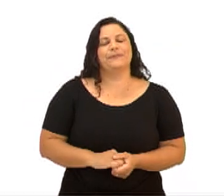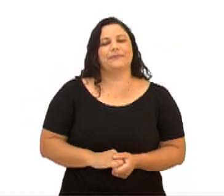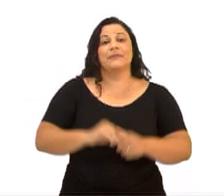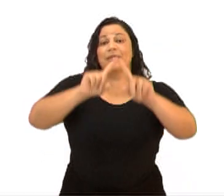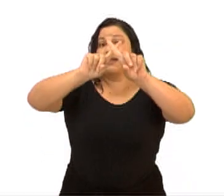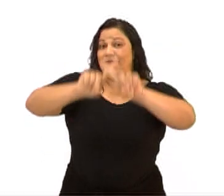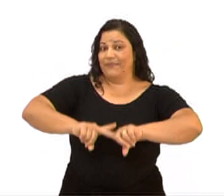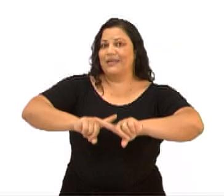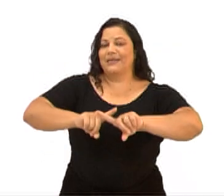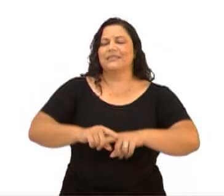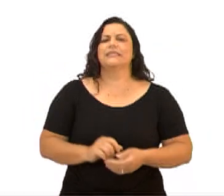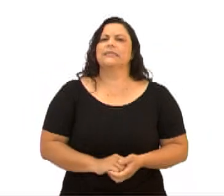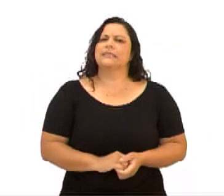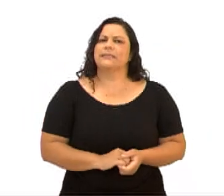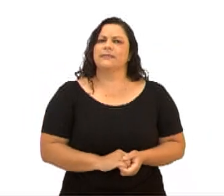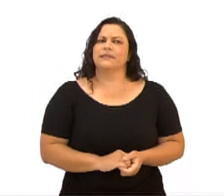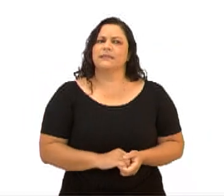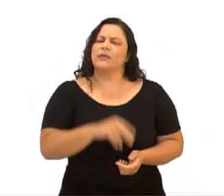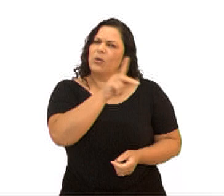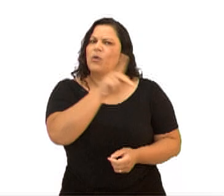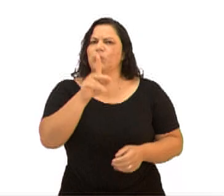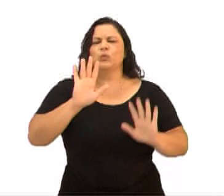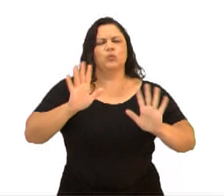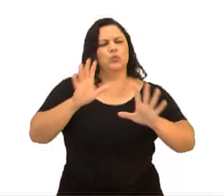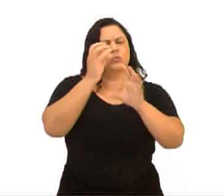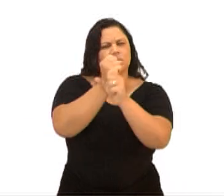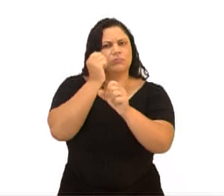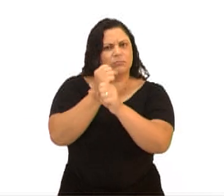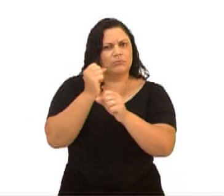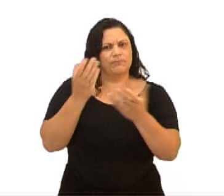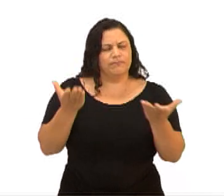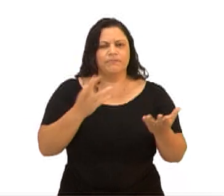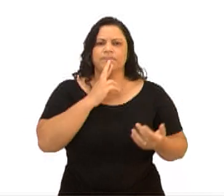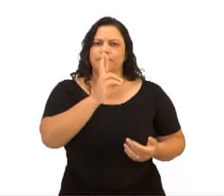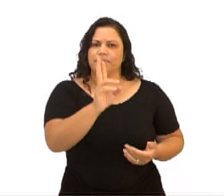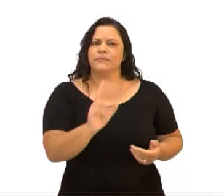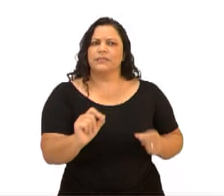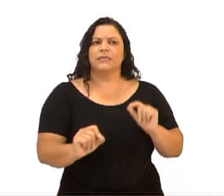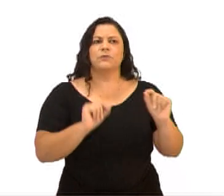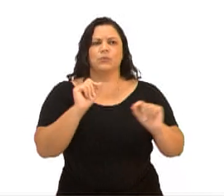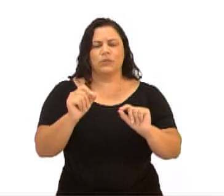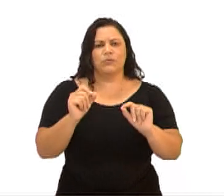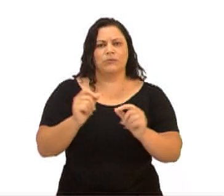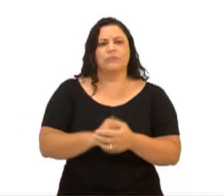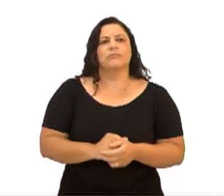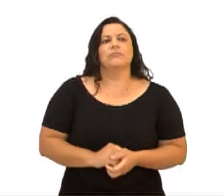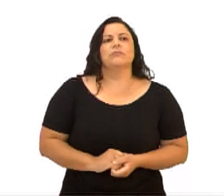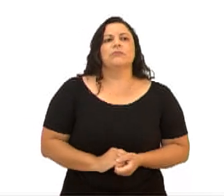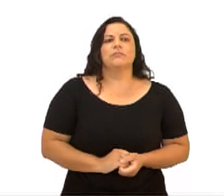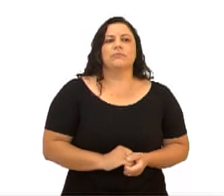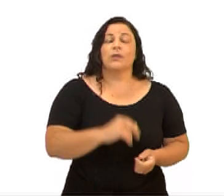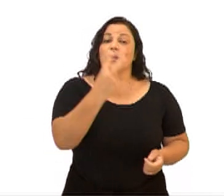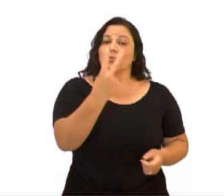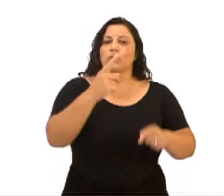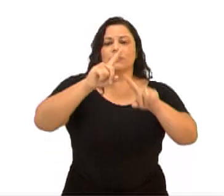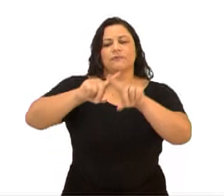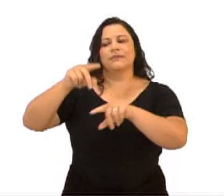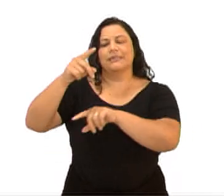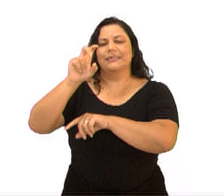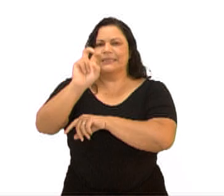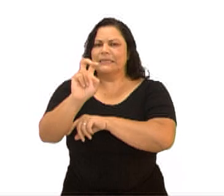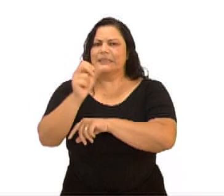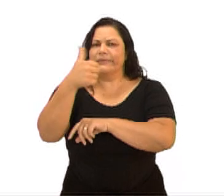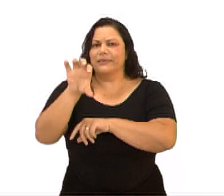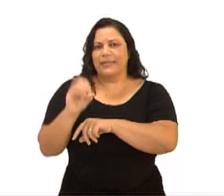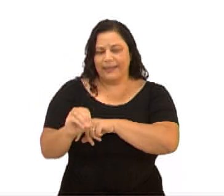12. A prof fez a continha aqui com vocês, então observem lá, ó. 2 vezes 5, 10,